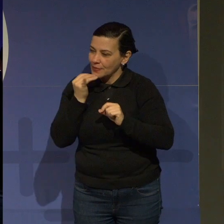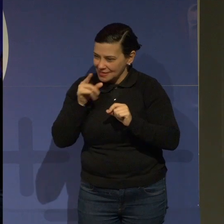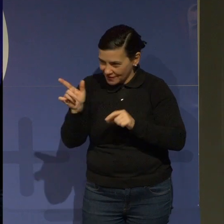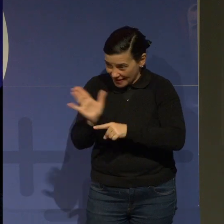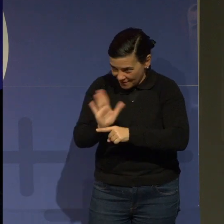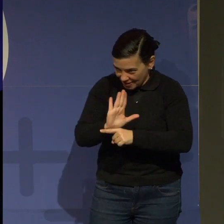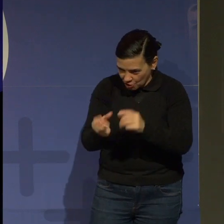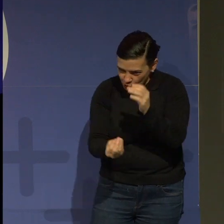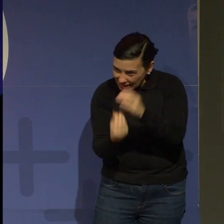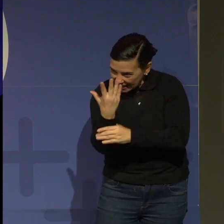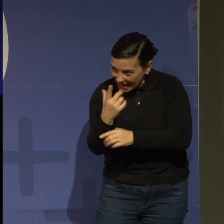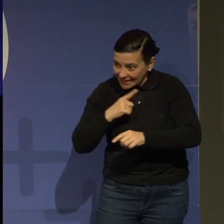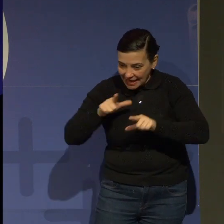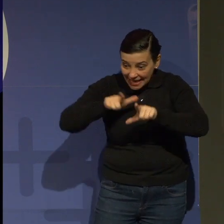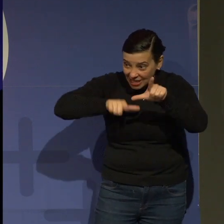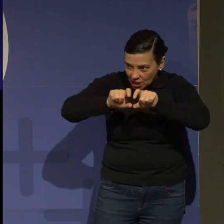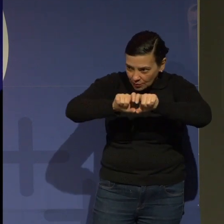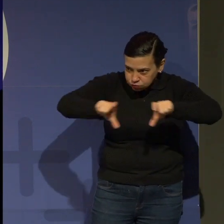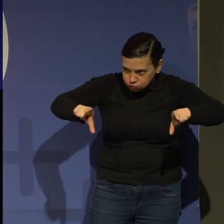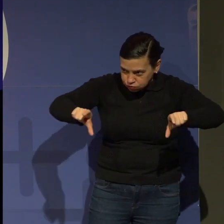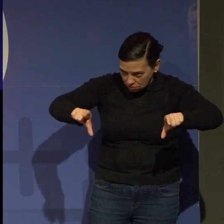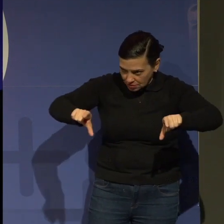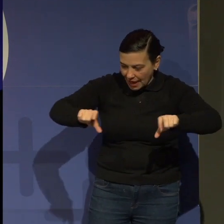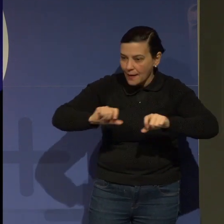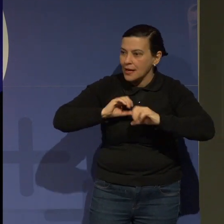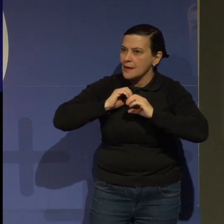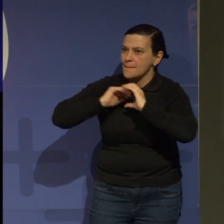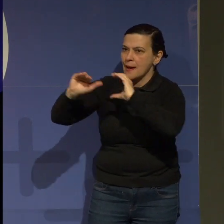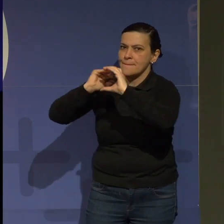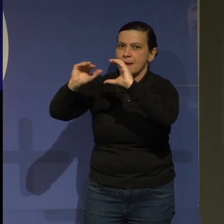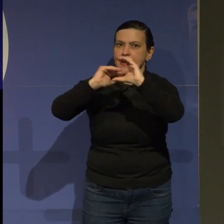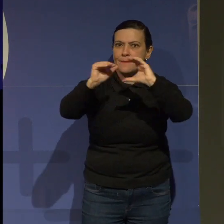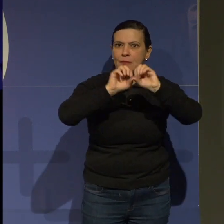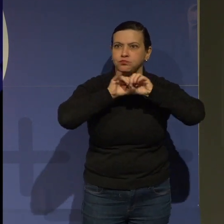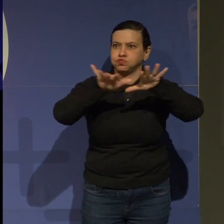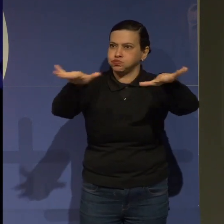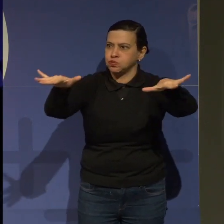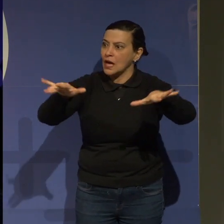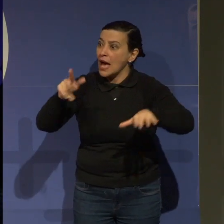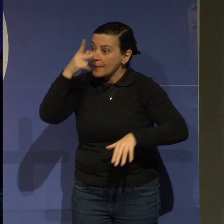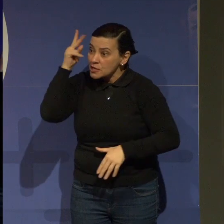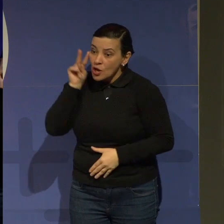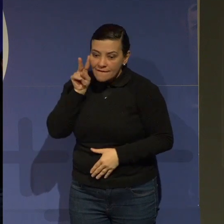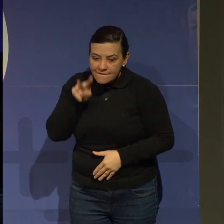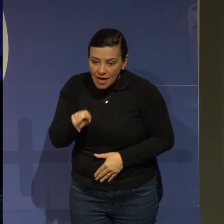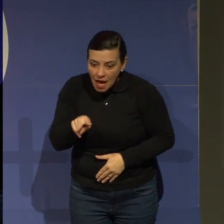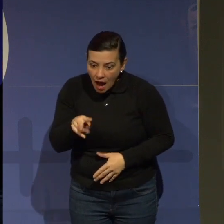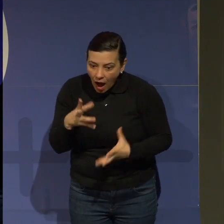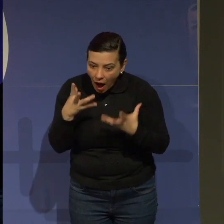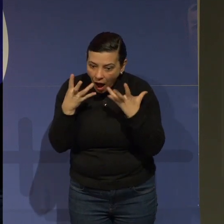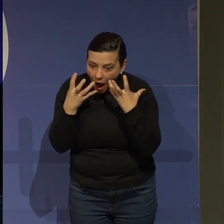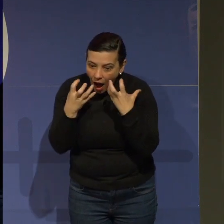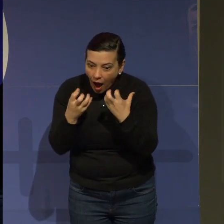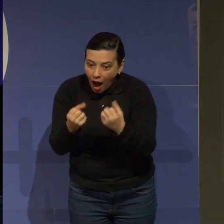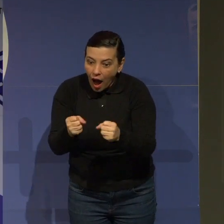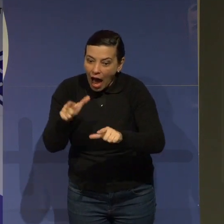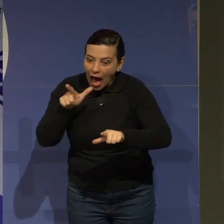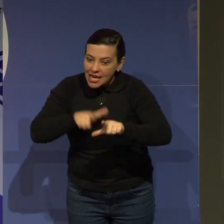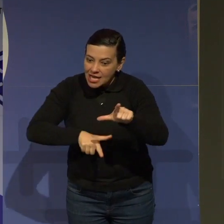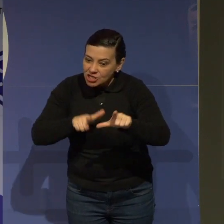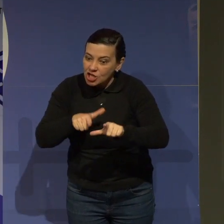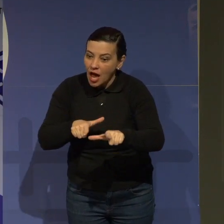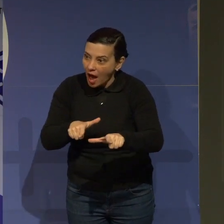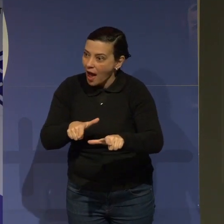engajamento, visibilidade daquela postagem, ranqueia melhor, e além de ser uma coisa